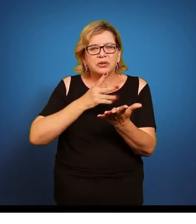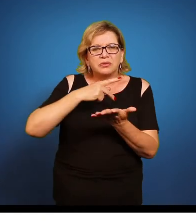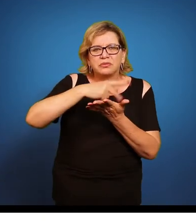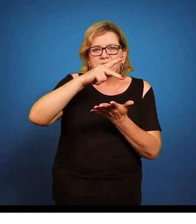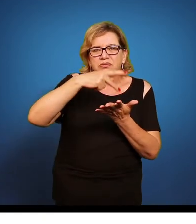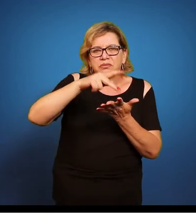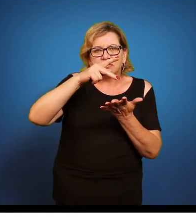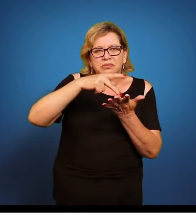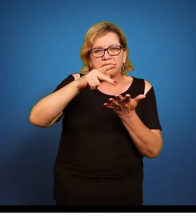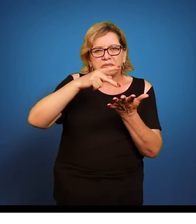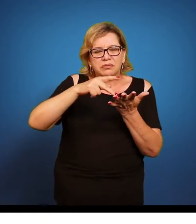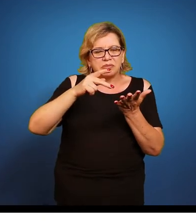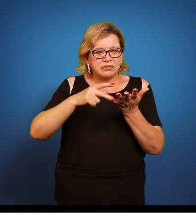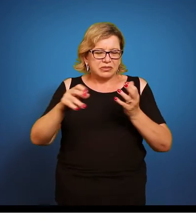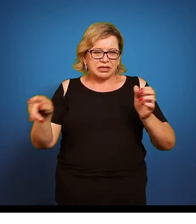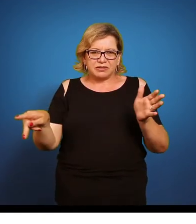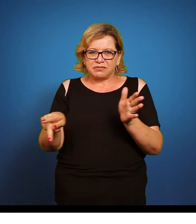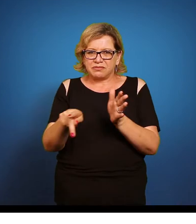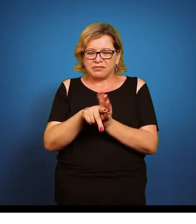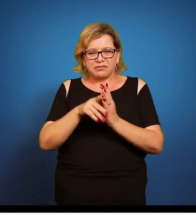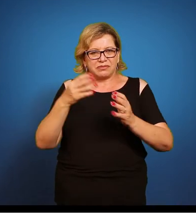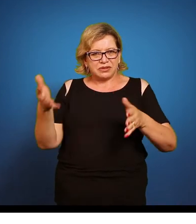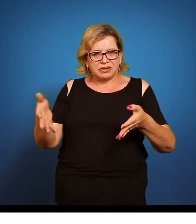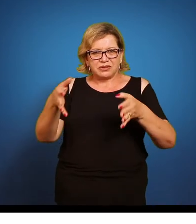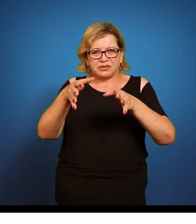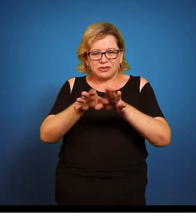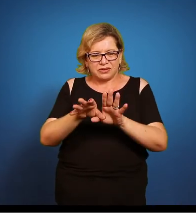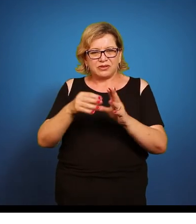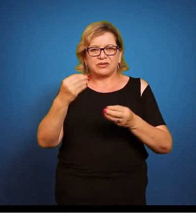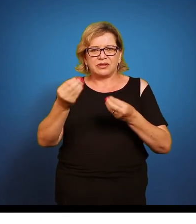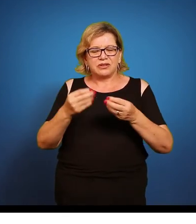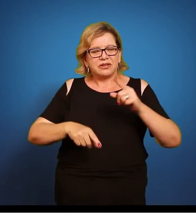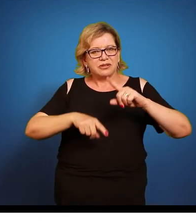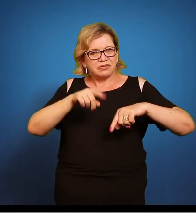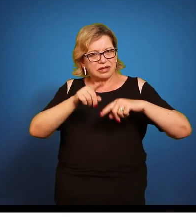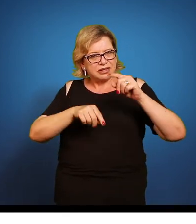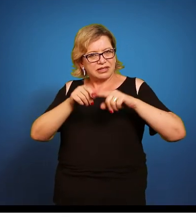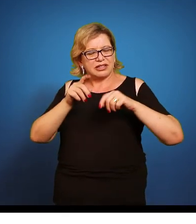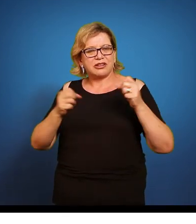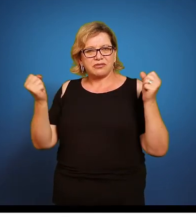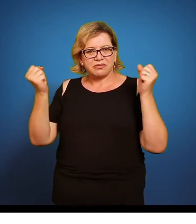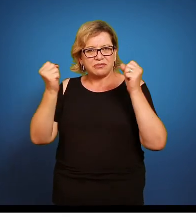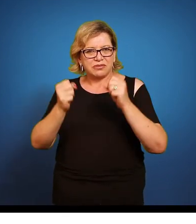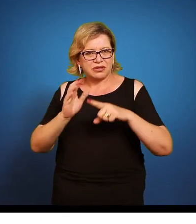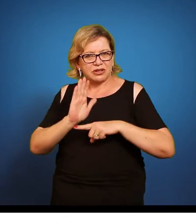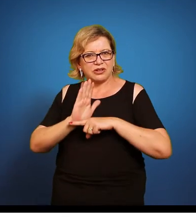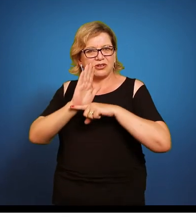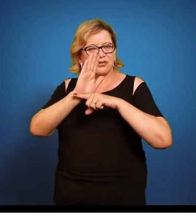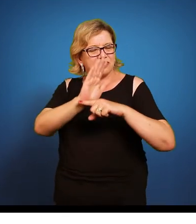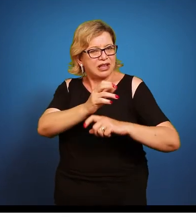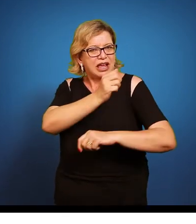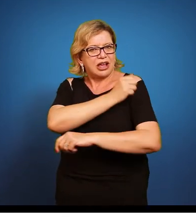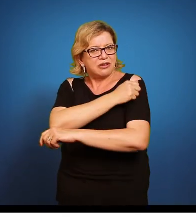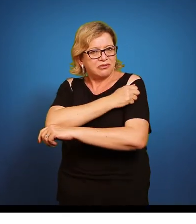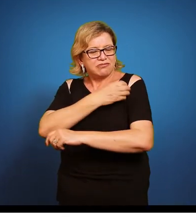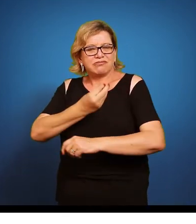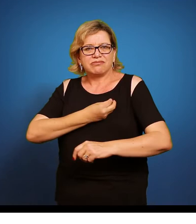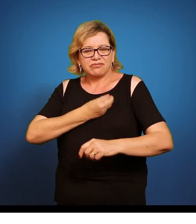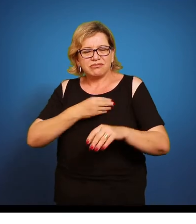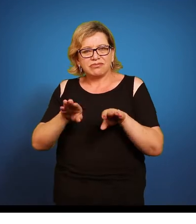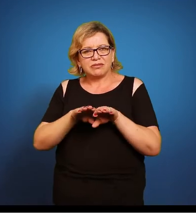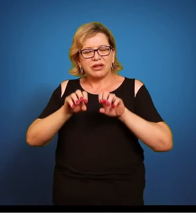programa de inclusão e acessibilidade esse material servirá tanto para alunos do presencial quanto para a educação a